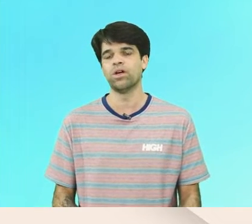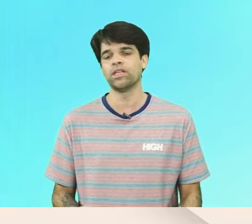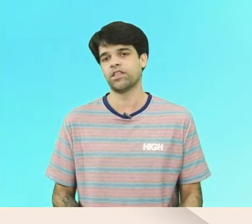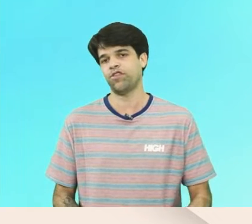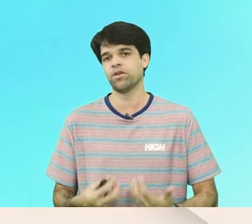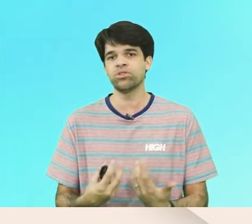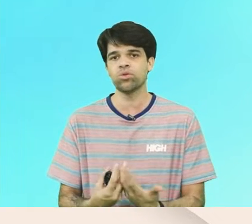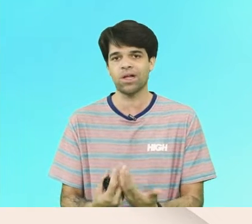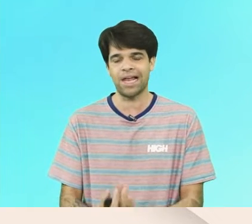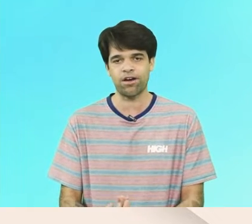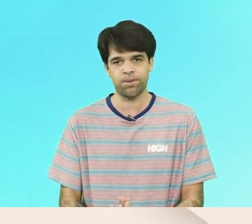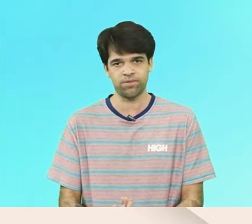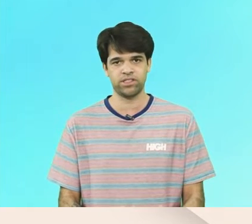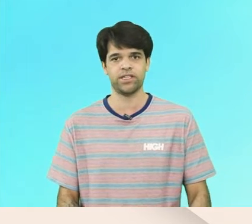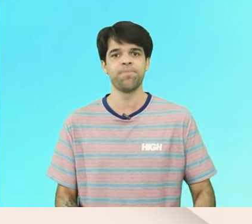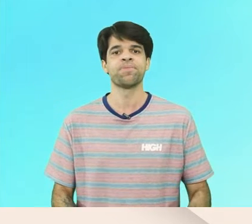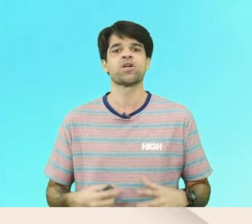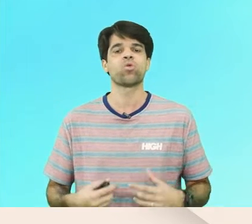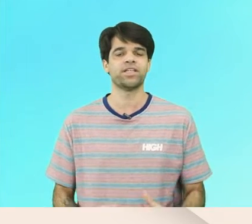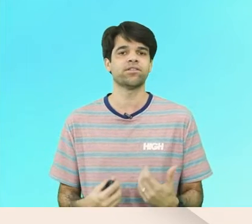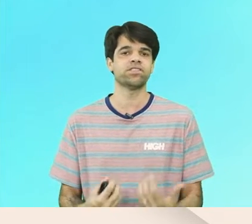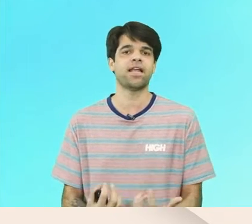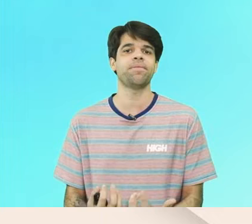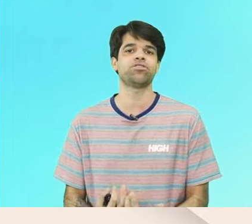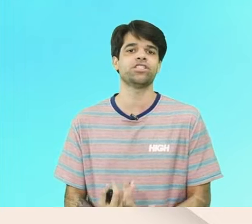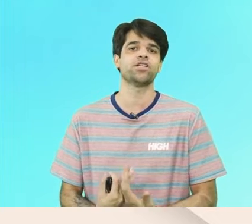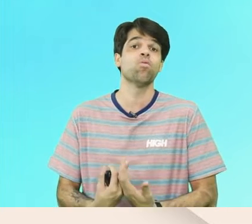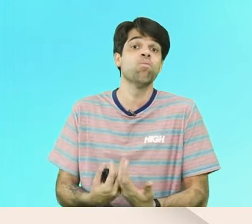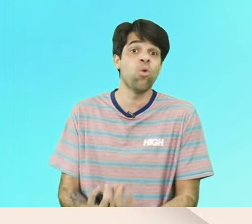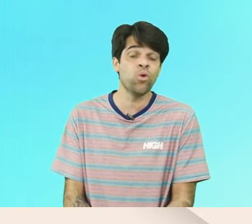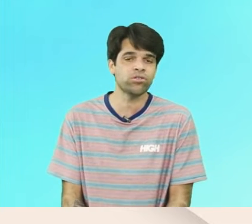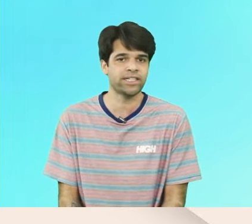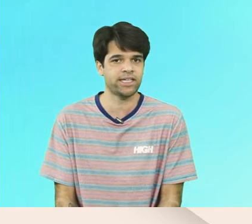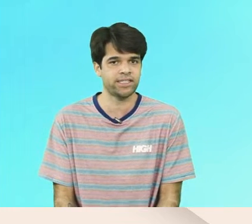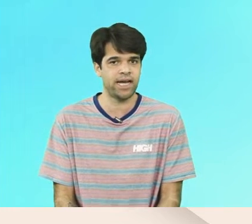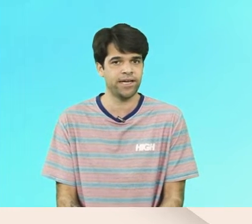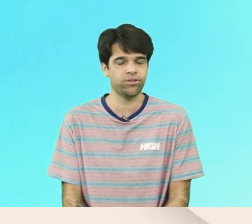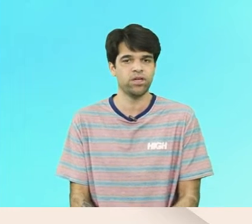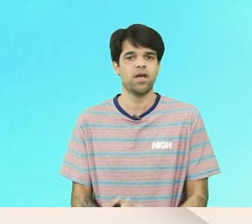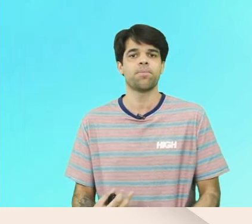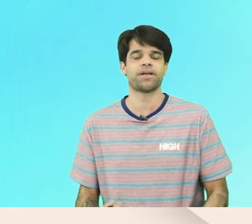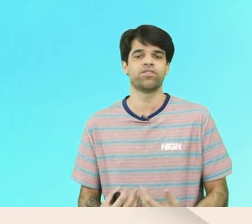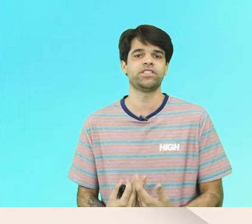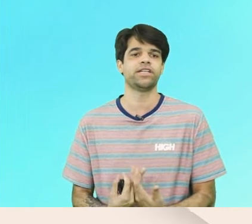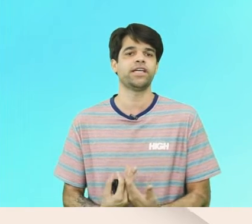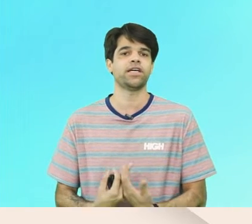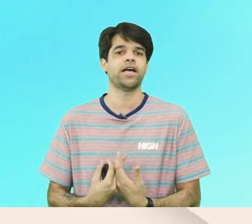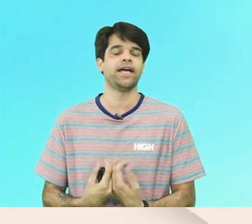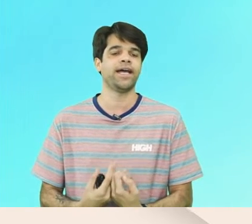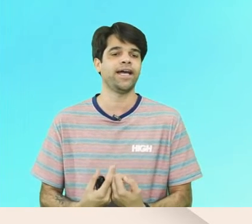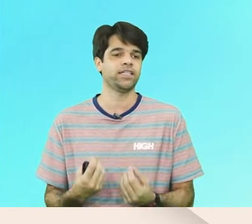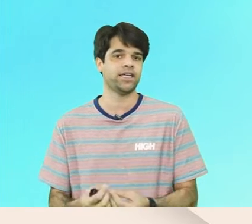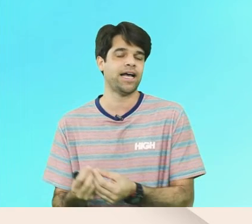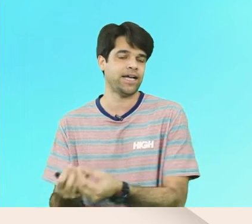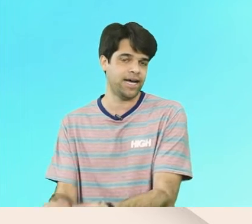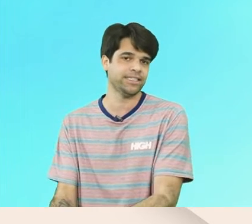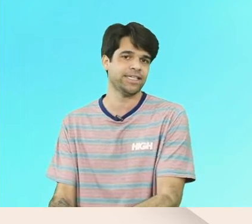do jogo, que fique muito claro para você quais são os elementos que são muito necessários para que